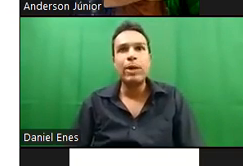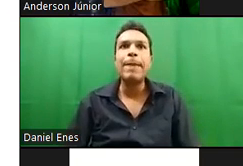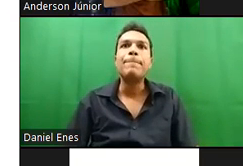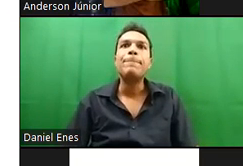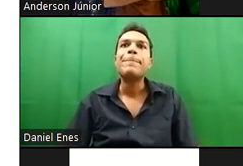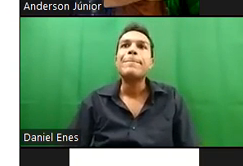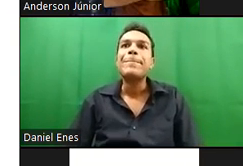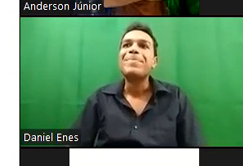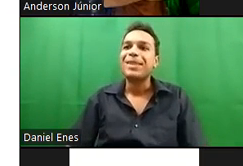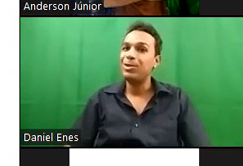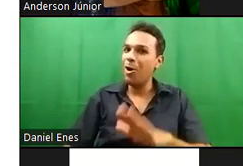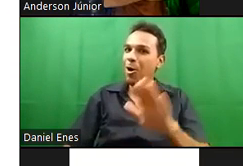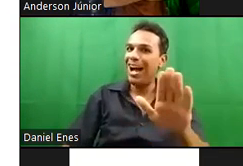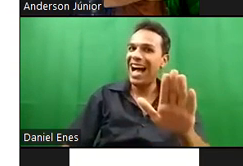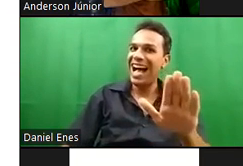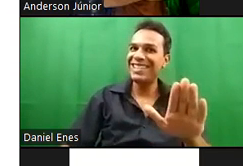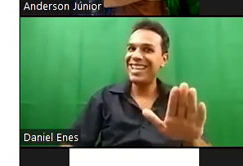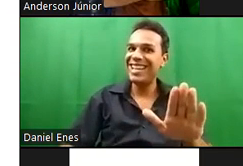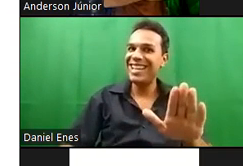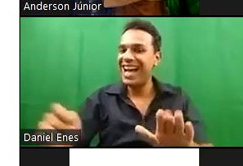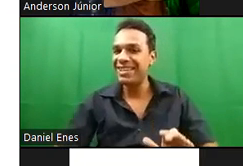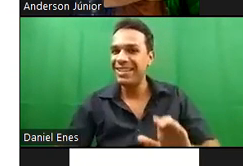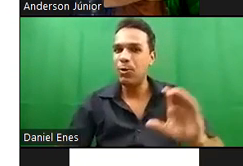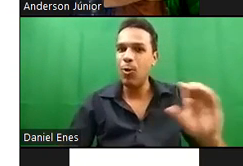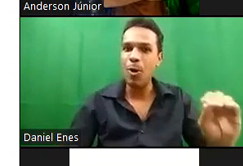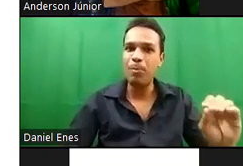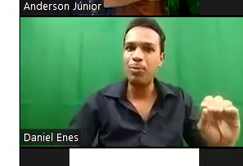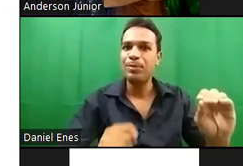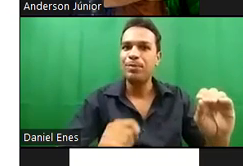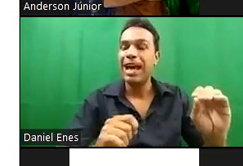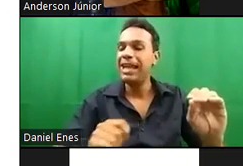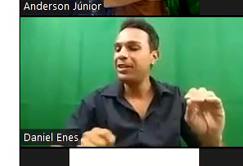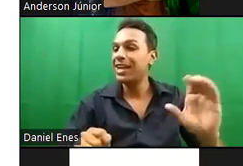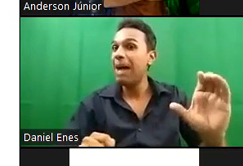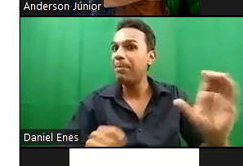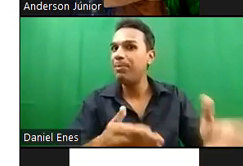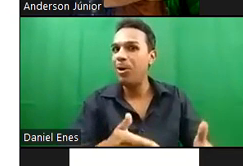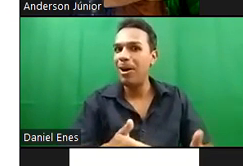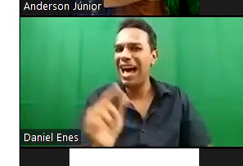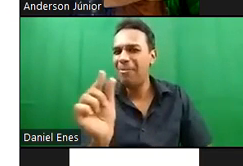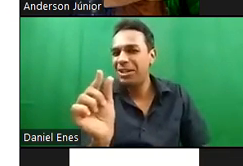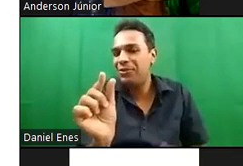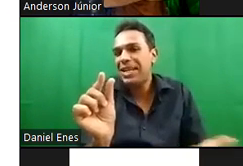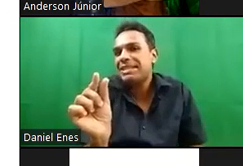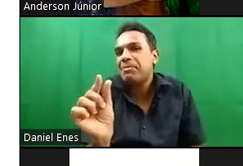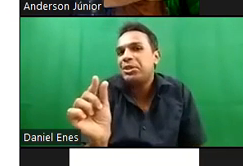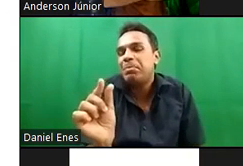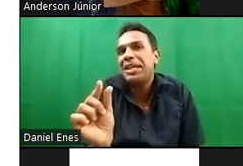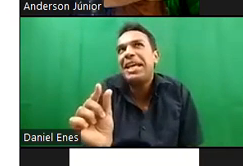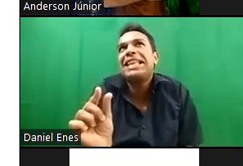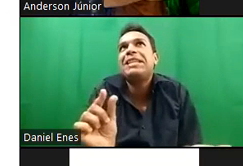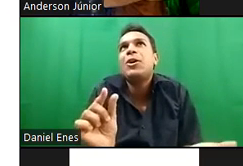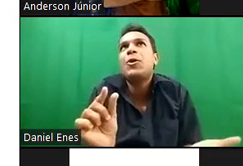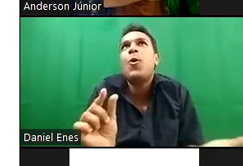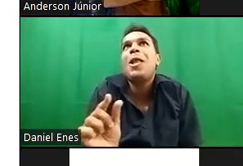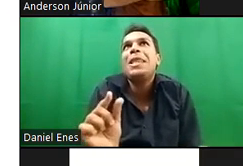é. Igual, ó, asa e aça, copo, aliás, capa e bola. Ah, uma diferença muito